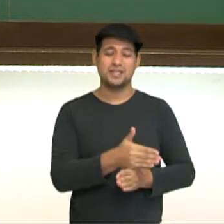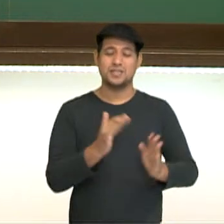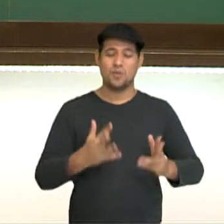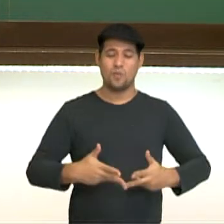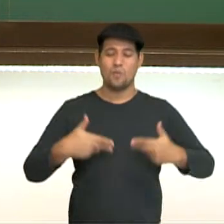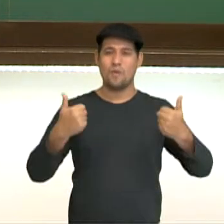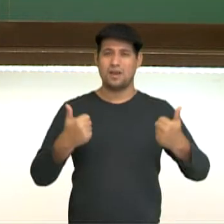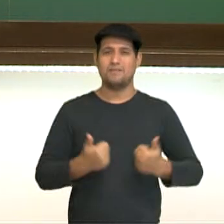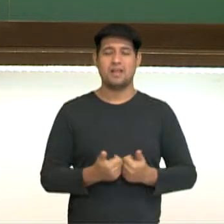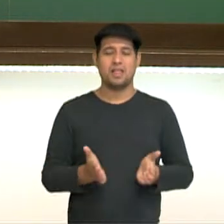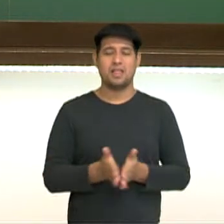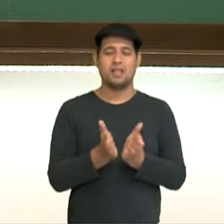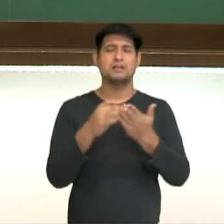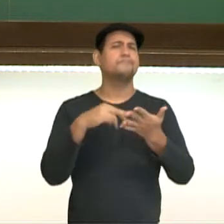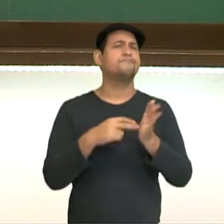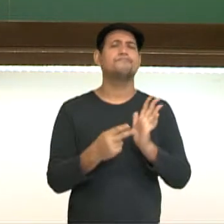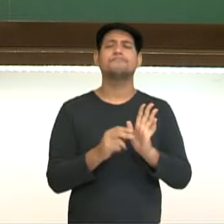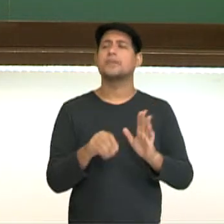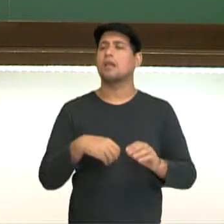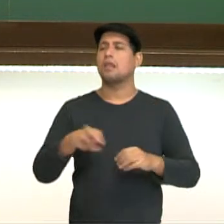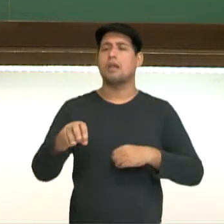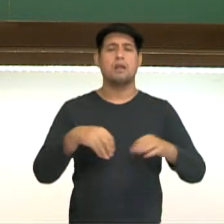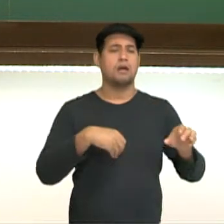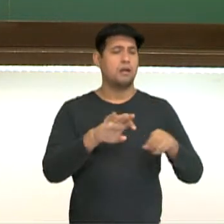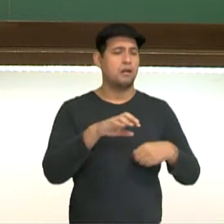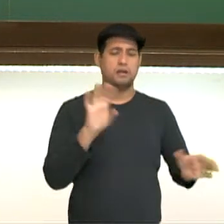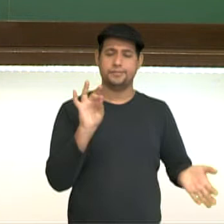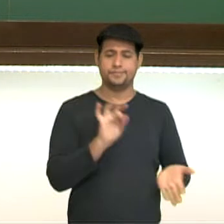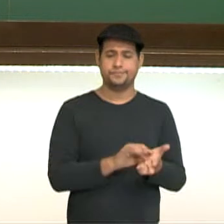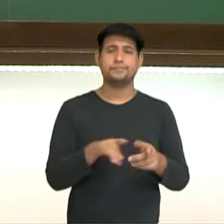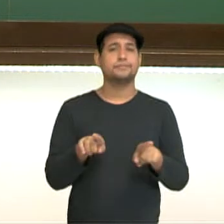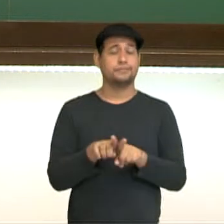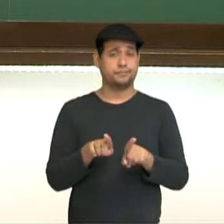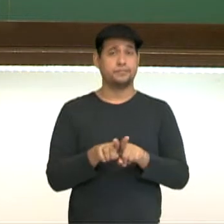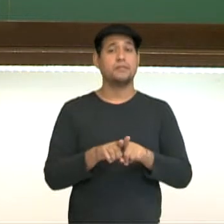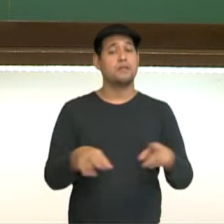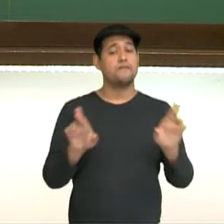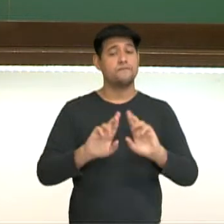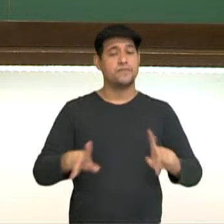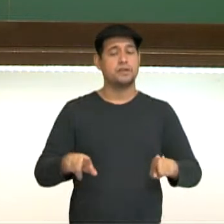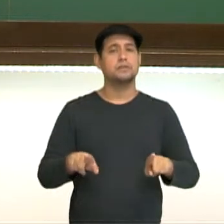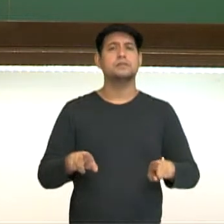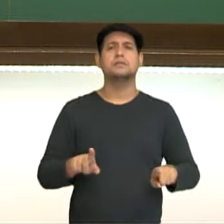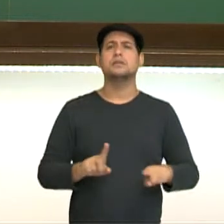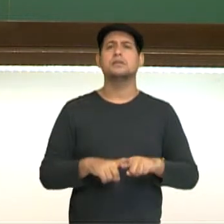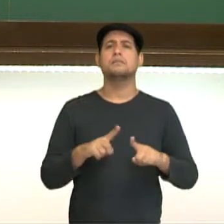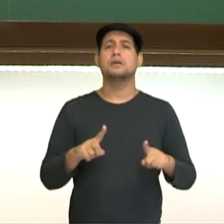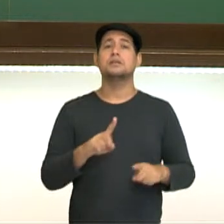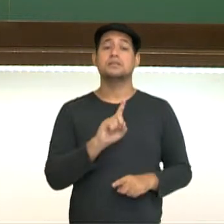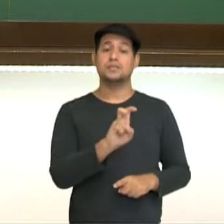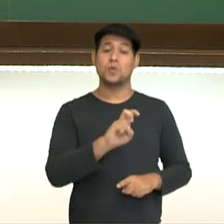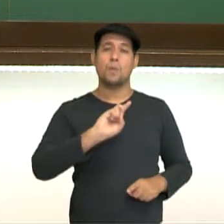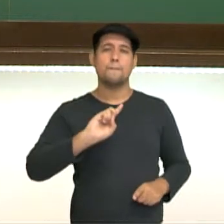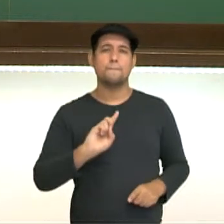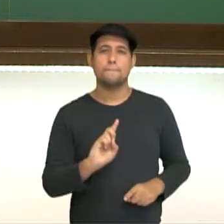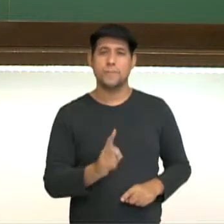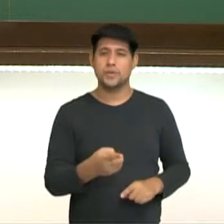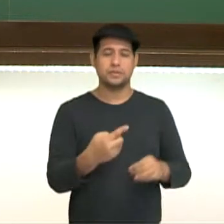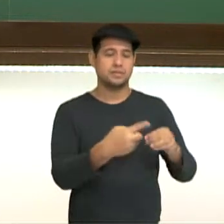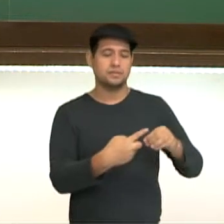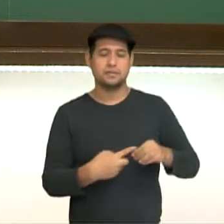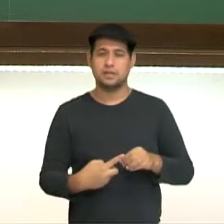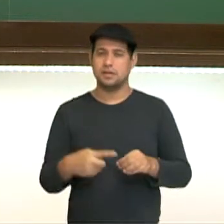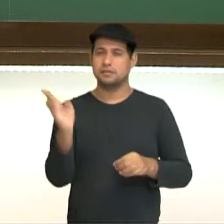qualificação dessa pobreza, ela se distribui de maneira efetiva, muito diferenciada, nos mais de 5 mil municípios que o